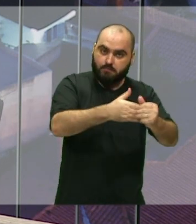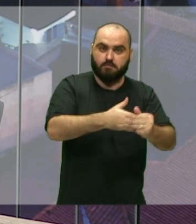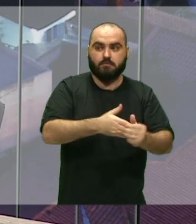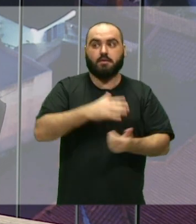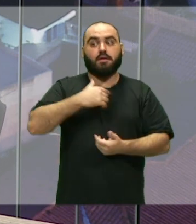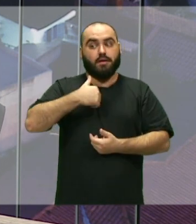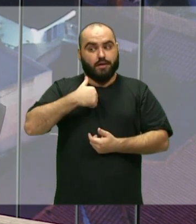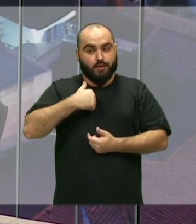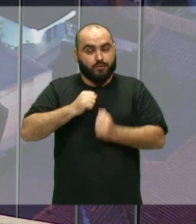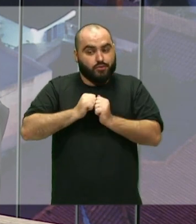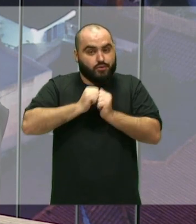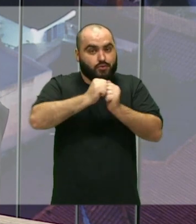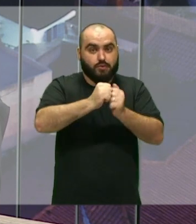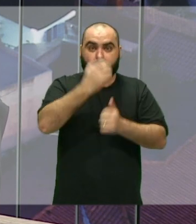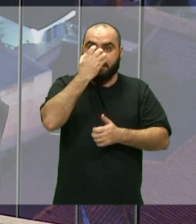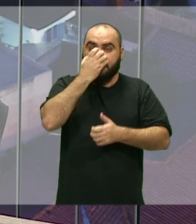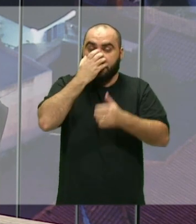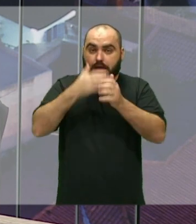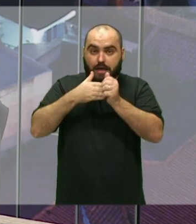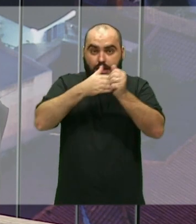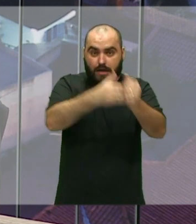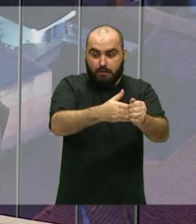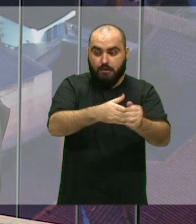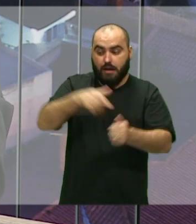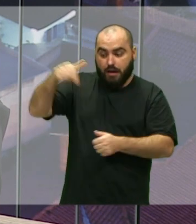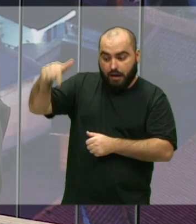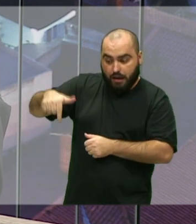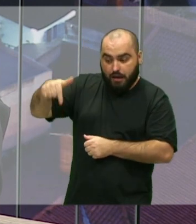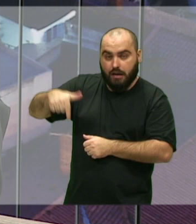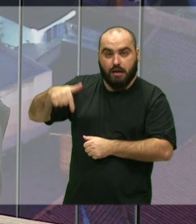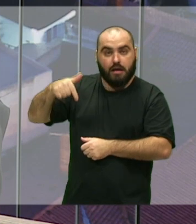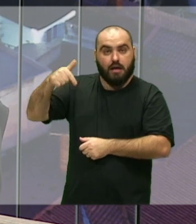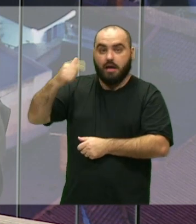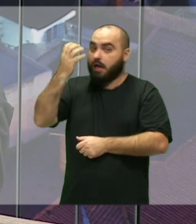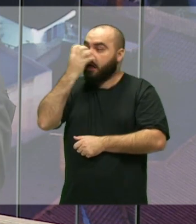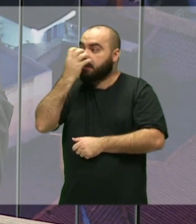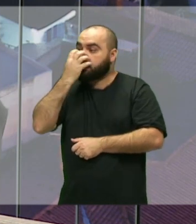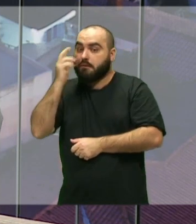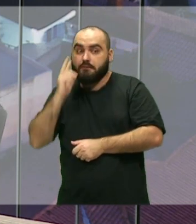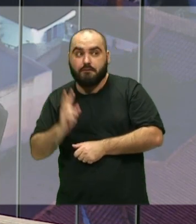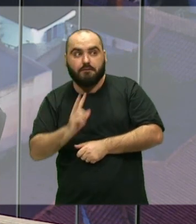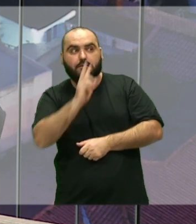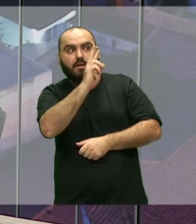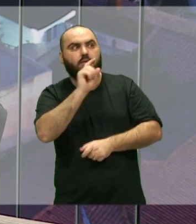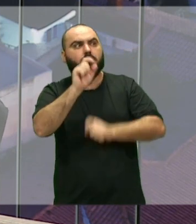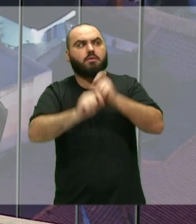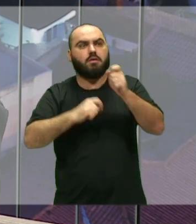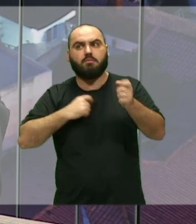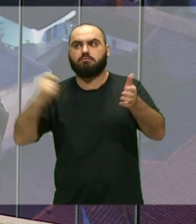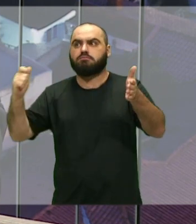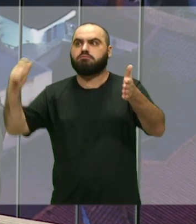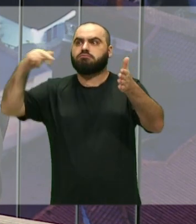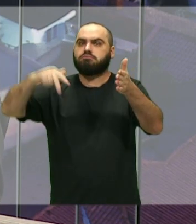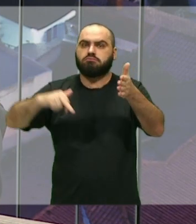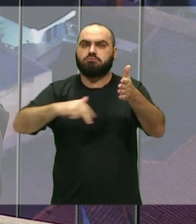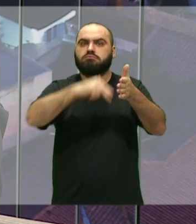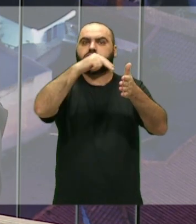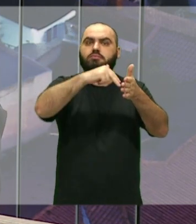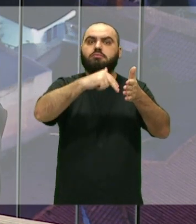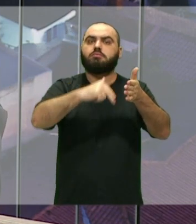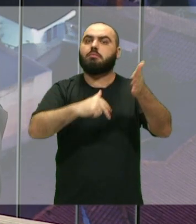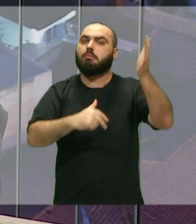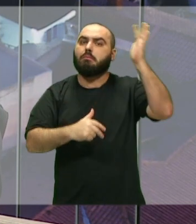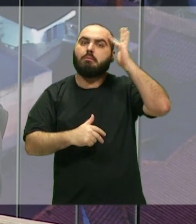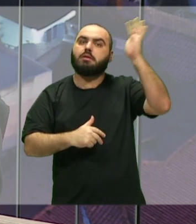com a Hibisco está vendo o que possa ter na frente, depois que a gente desceu a plataforma, imagine para 2 pessoas que